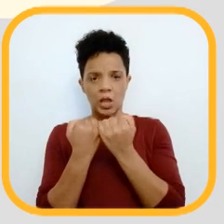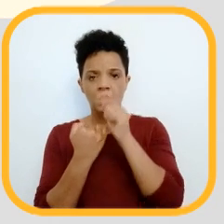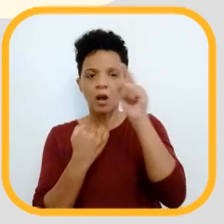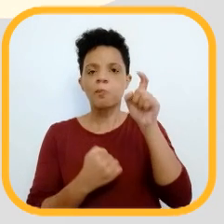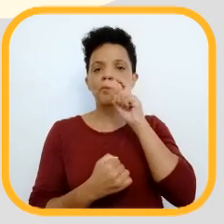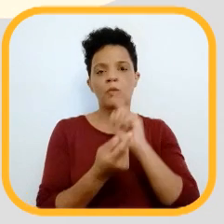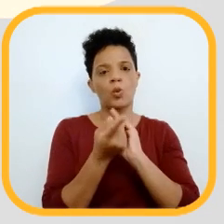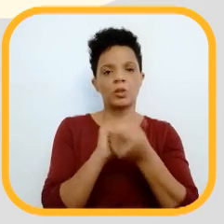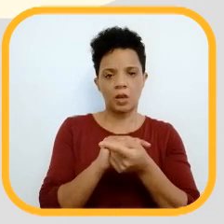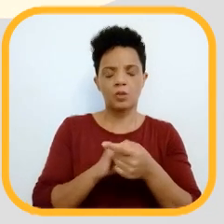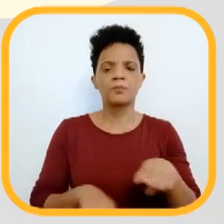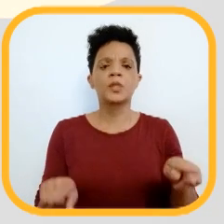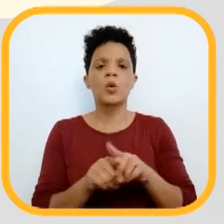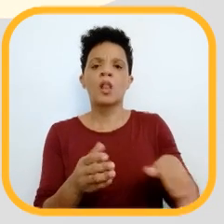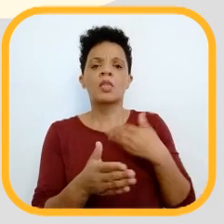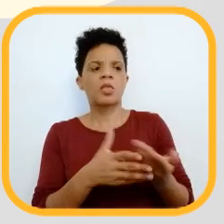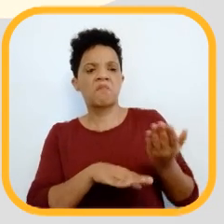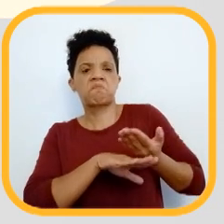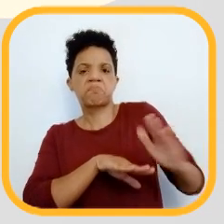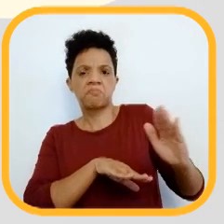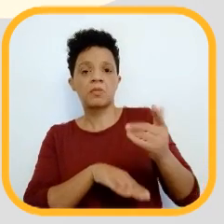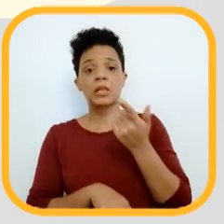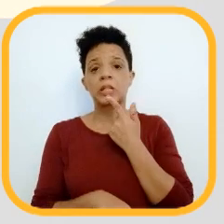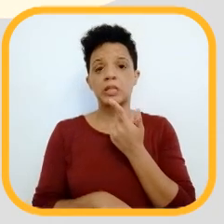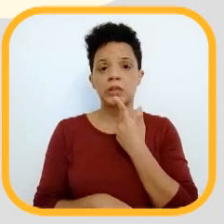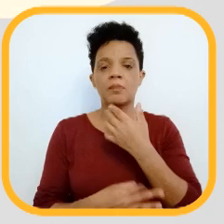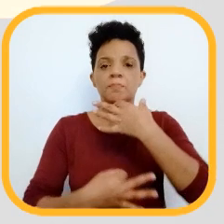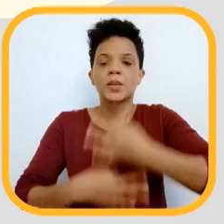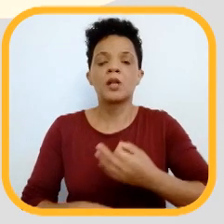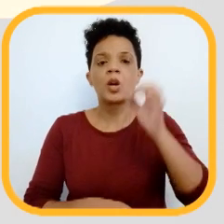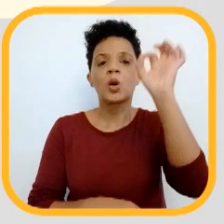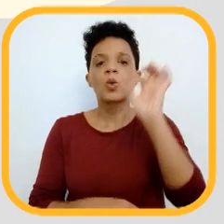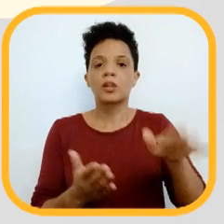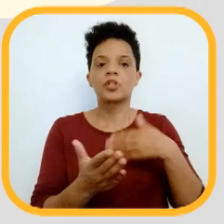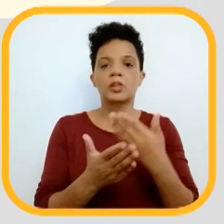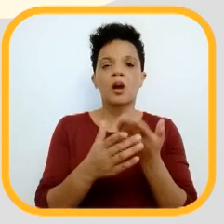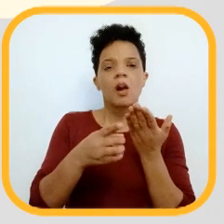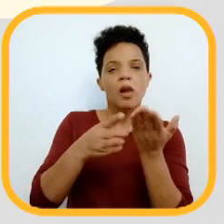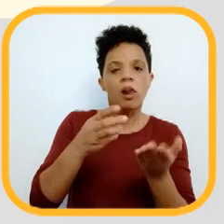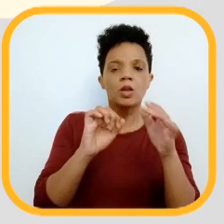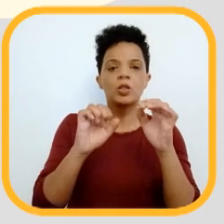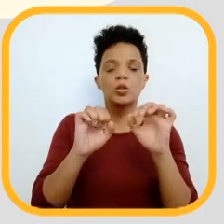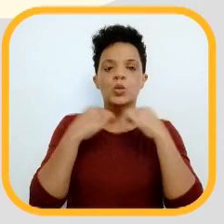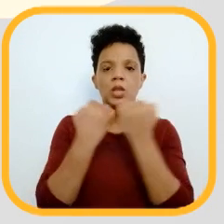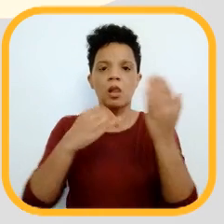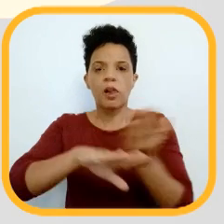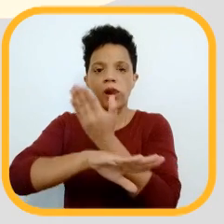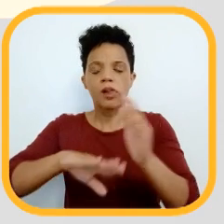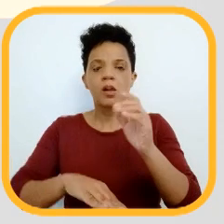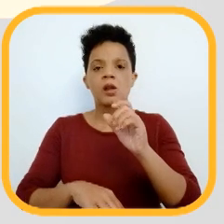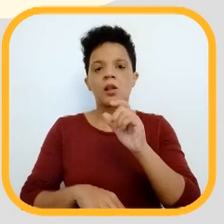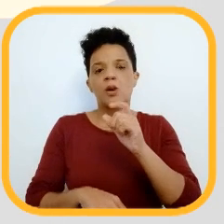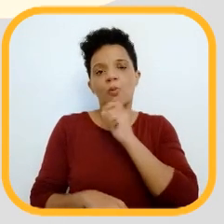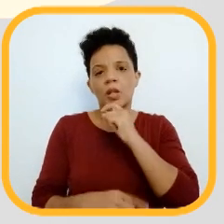sociedade, há quem defenda que são o contrário, um instrumento de exclusão. Ou seja, acreditam que as cotas acabam por categorizar a